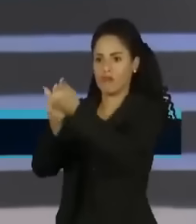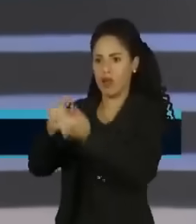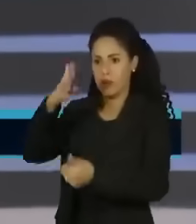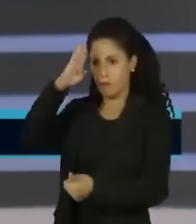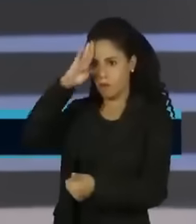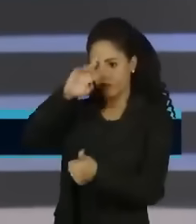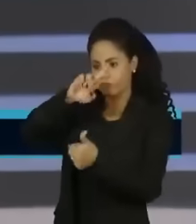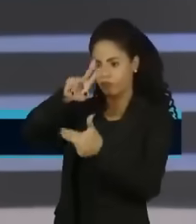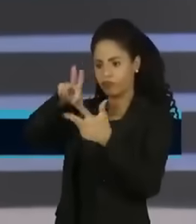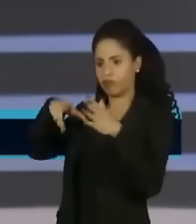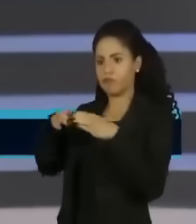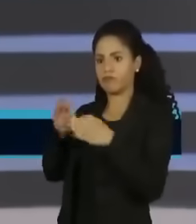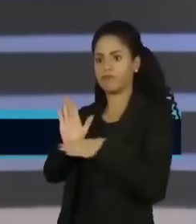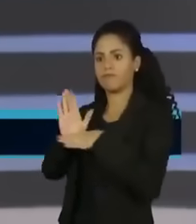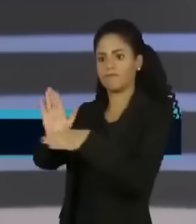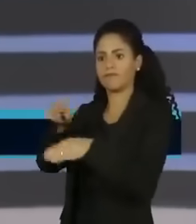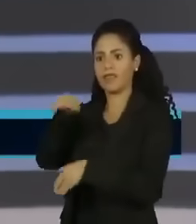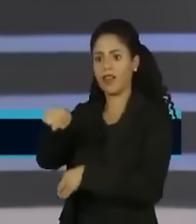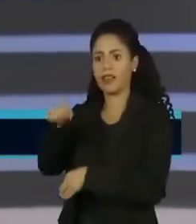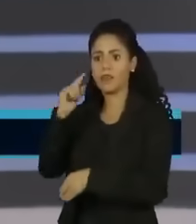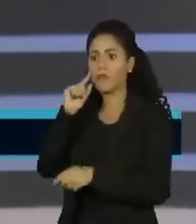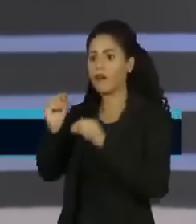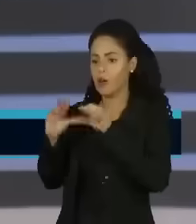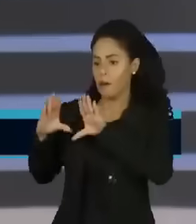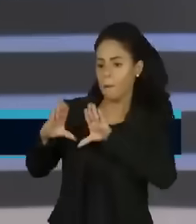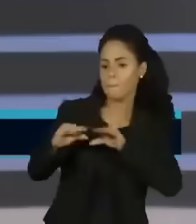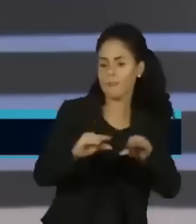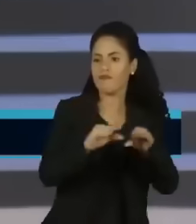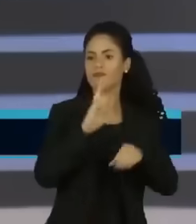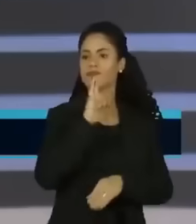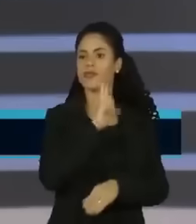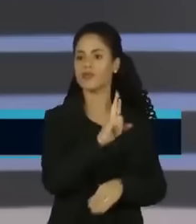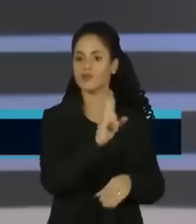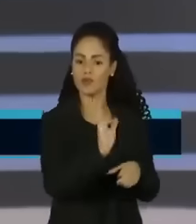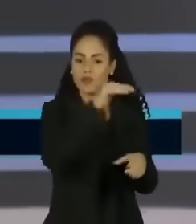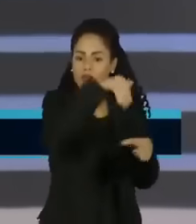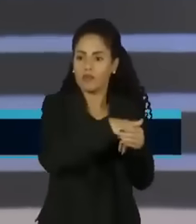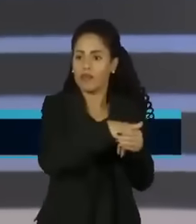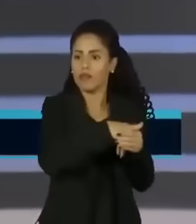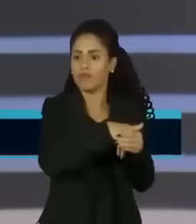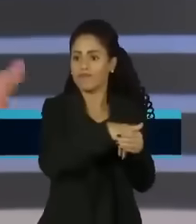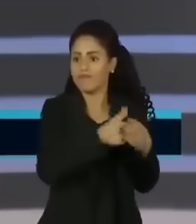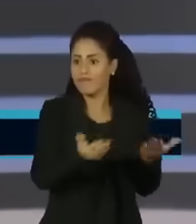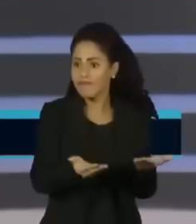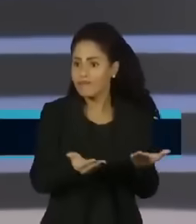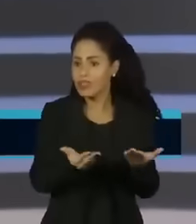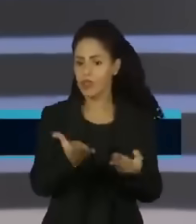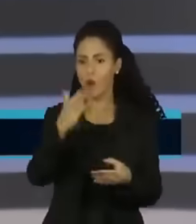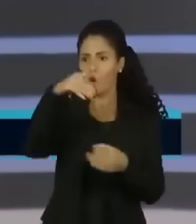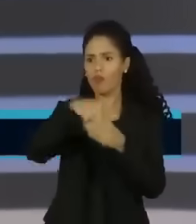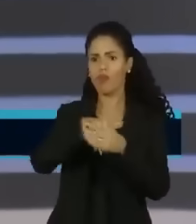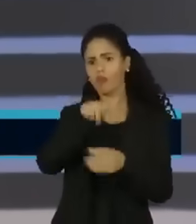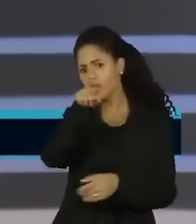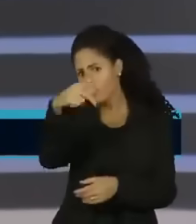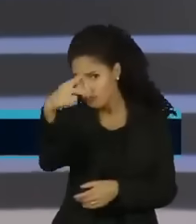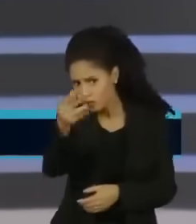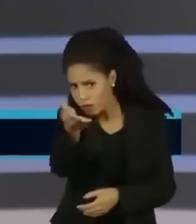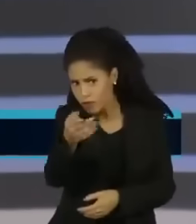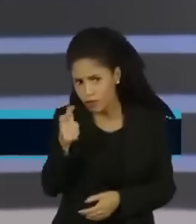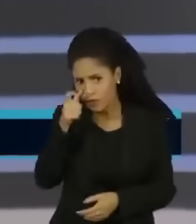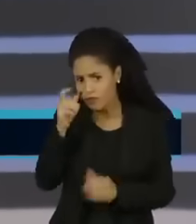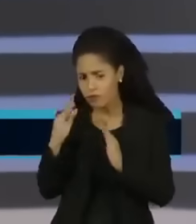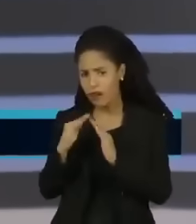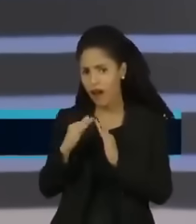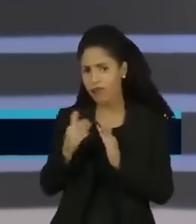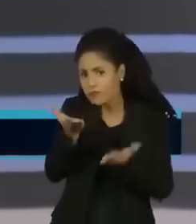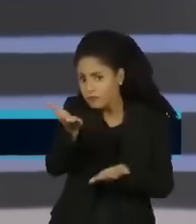civis para que as eleições de 2022 fossem ignoradas, ou seja, o voto popular, o seu voto, né,